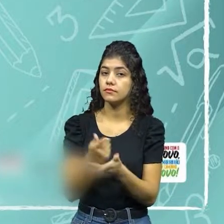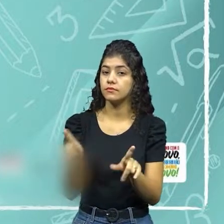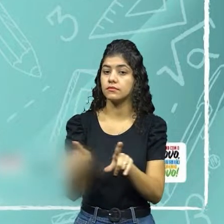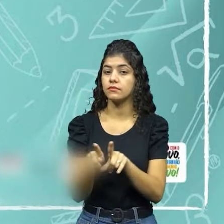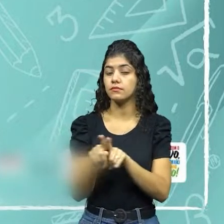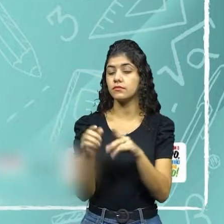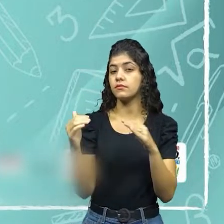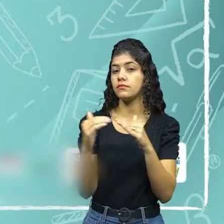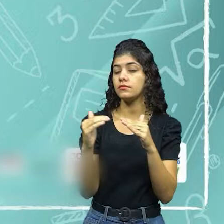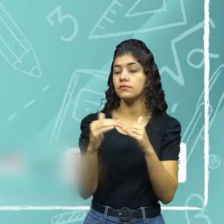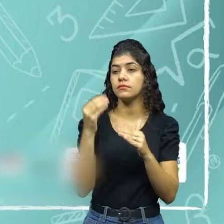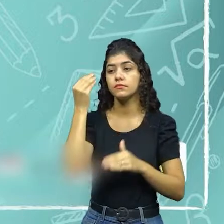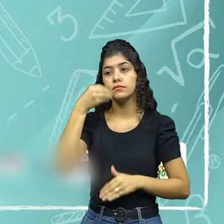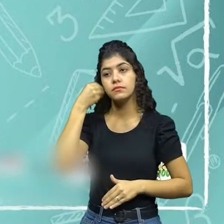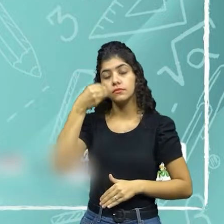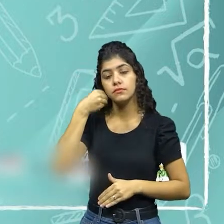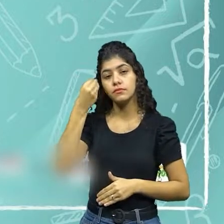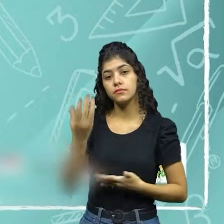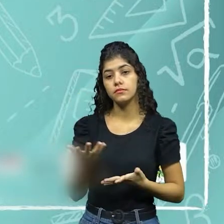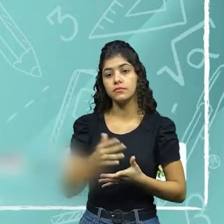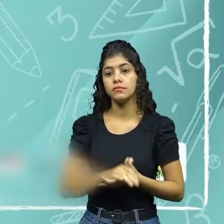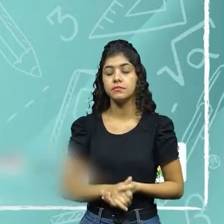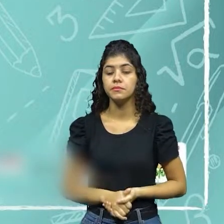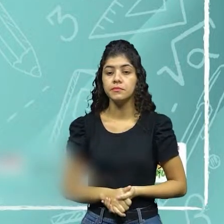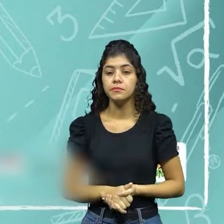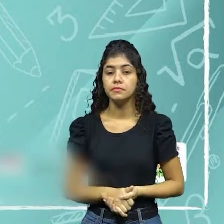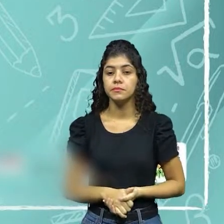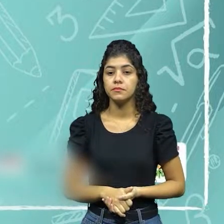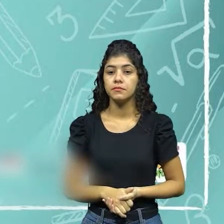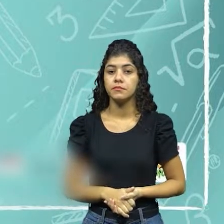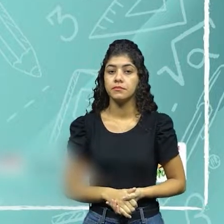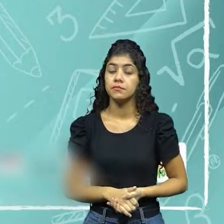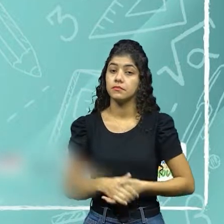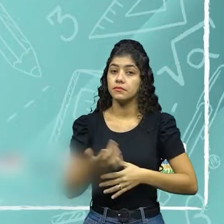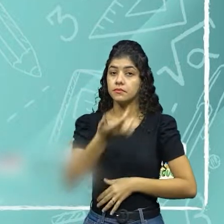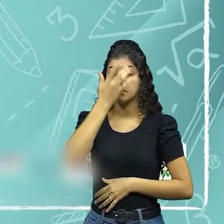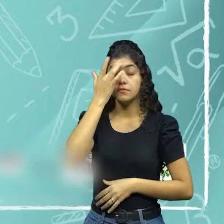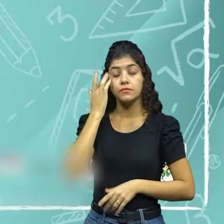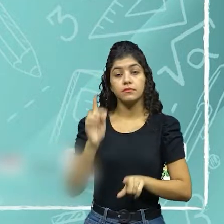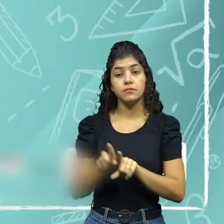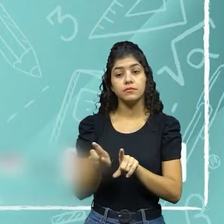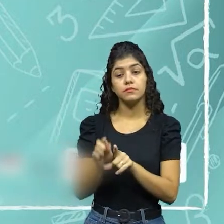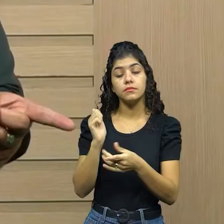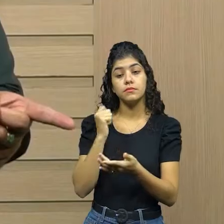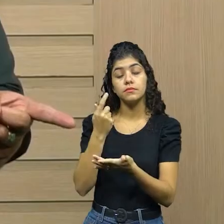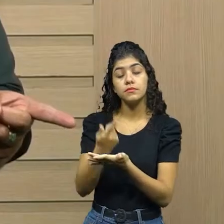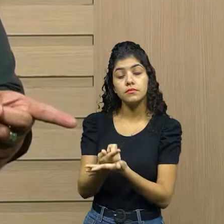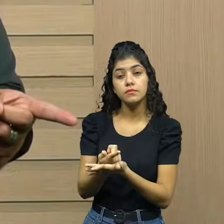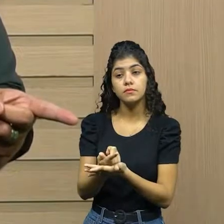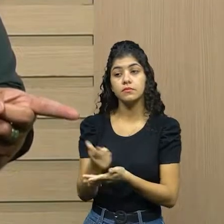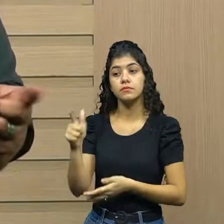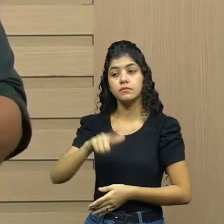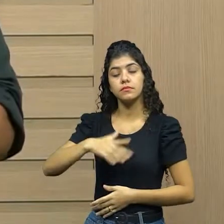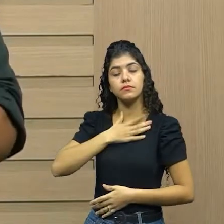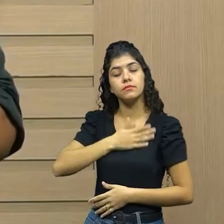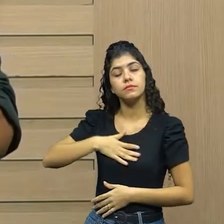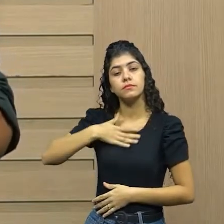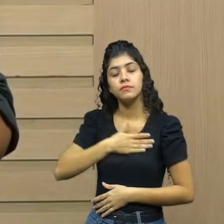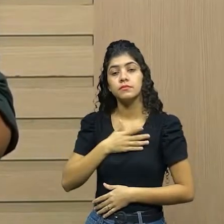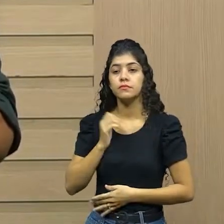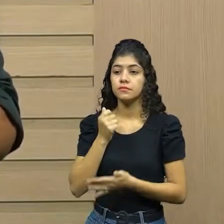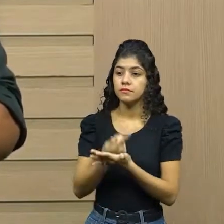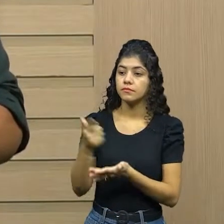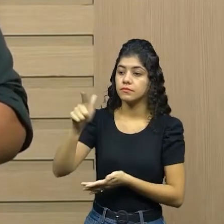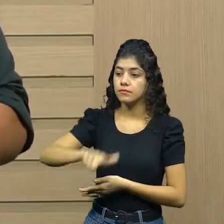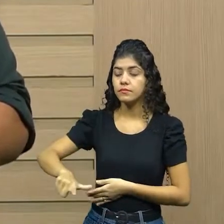com essas experiências e as suas expectativas. Os clientes satisfeitos, eles compram novamente. Concorda comigo? Quando